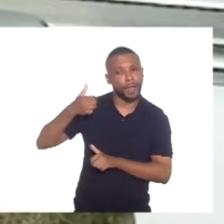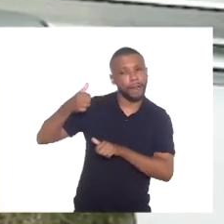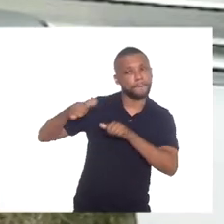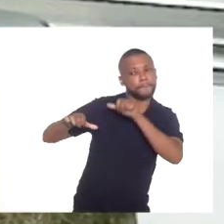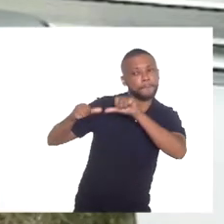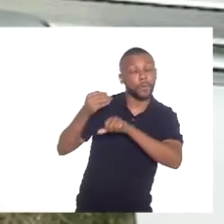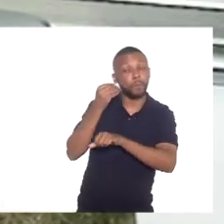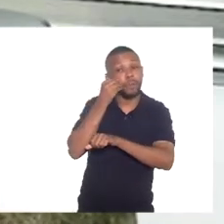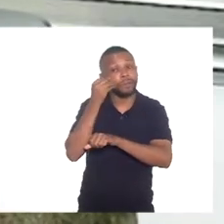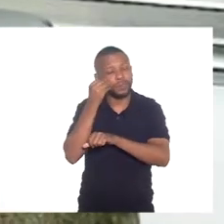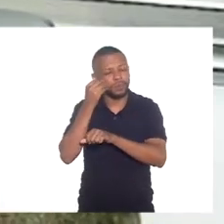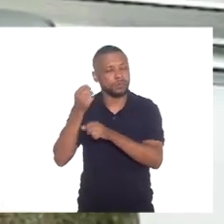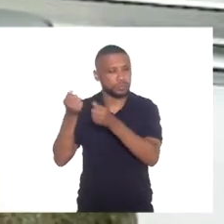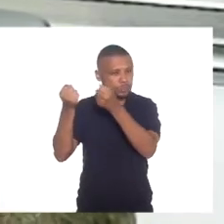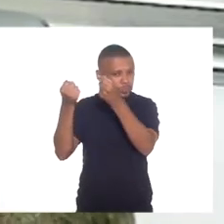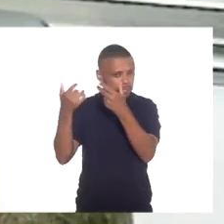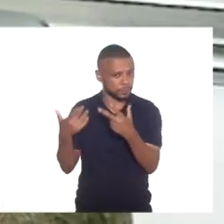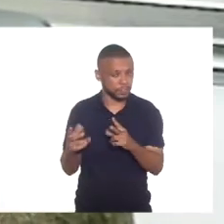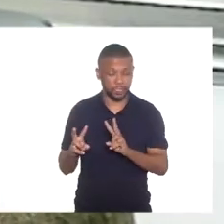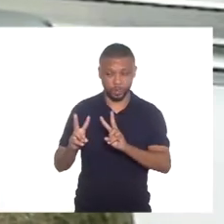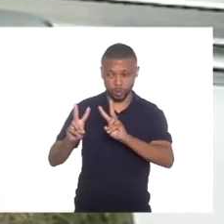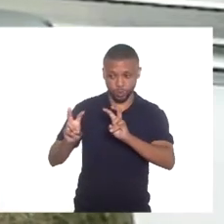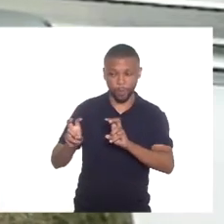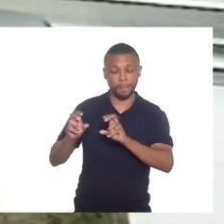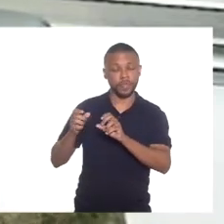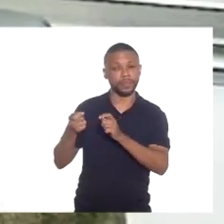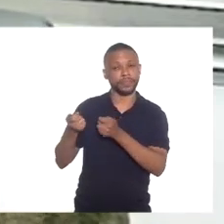em negociação